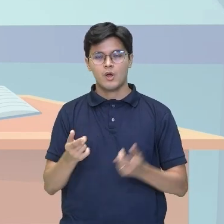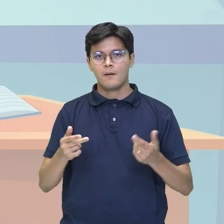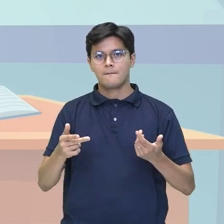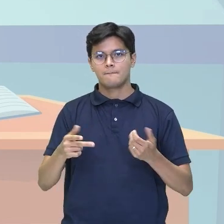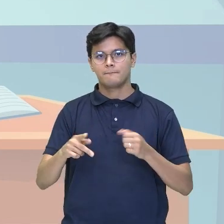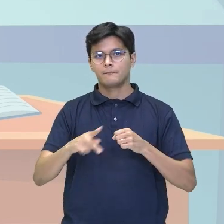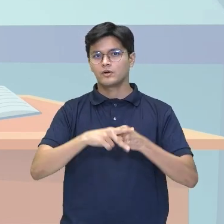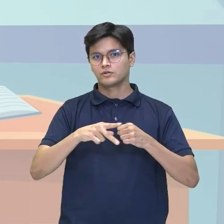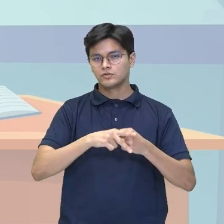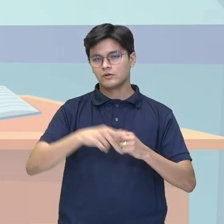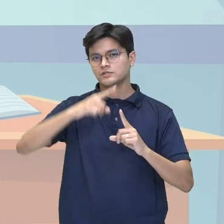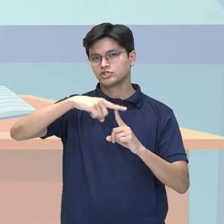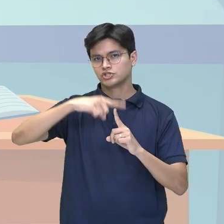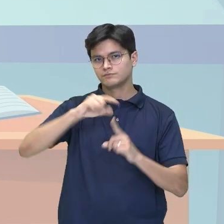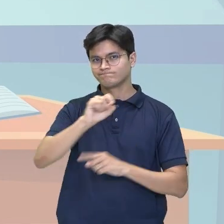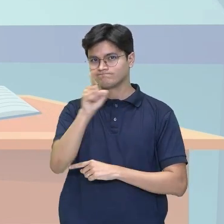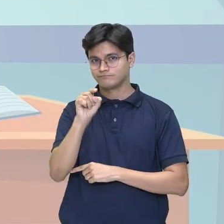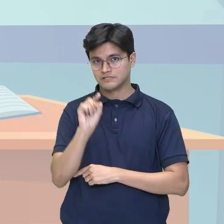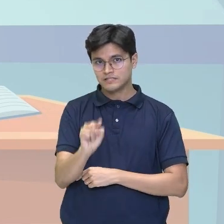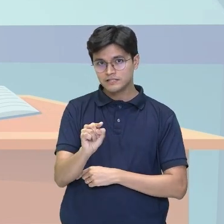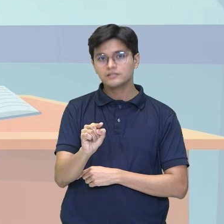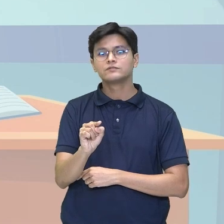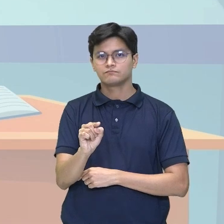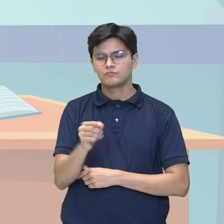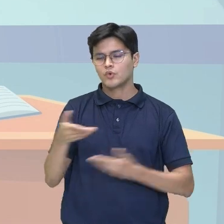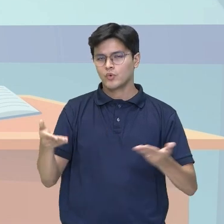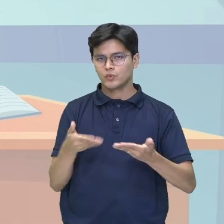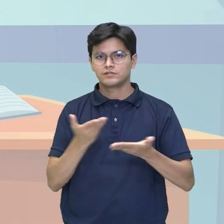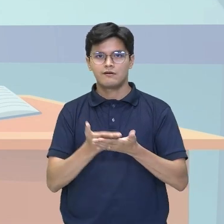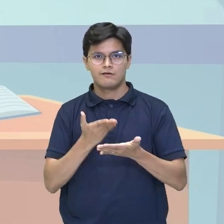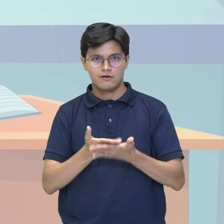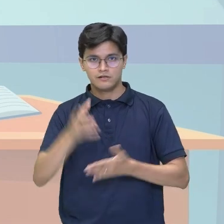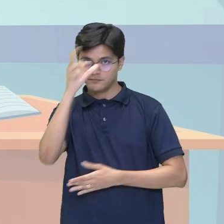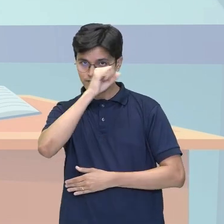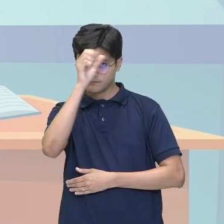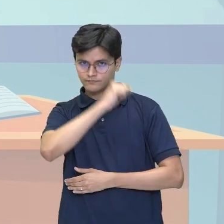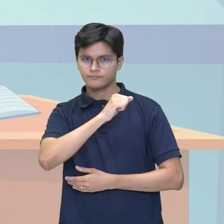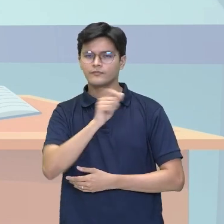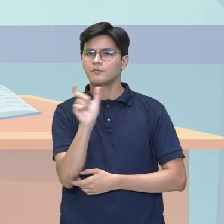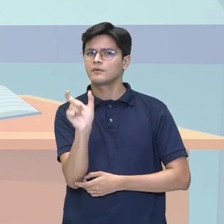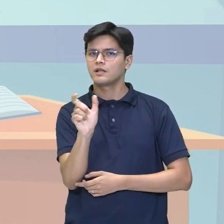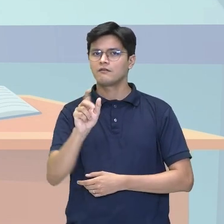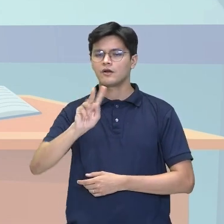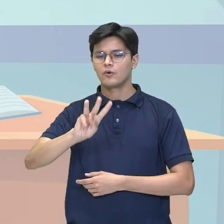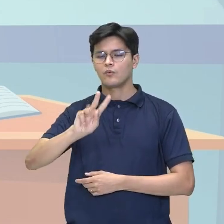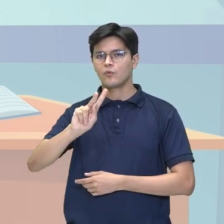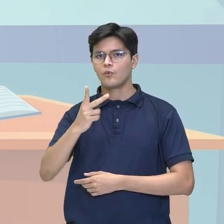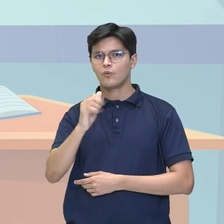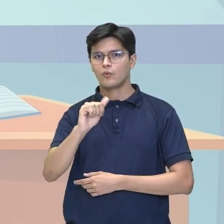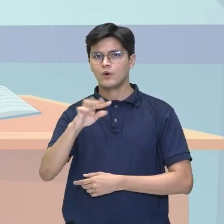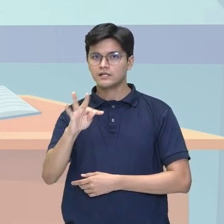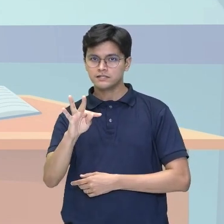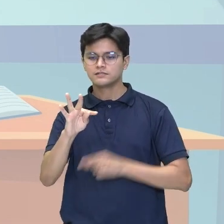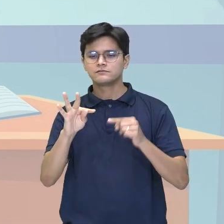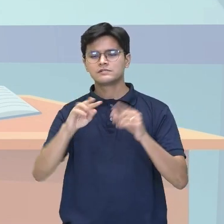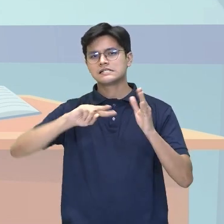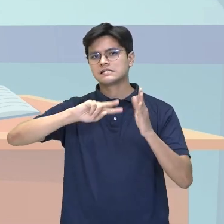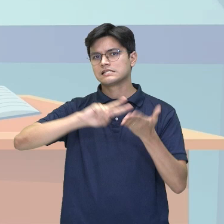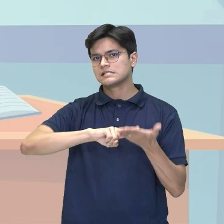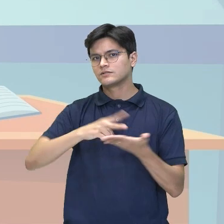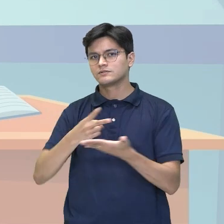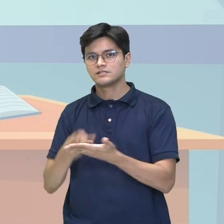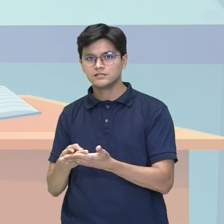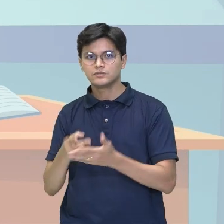com ele na aula, que é what. What quer dizer o que, e pode também